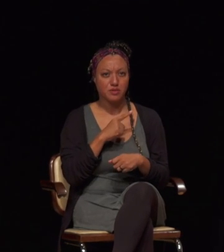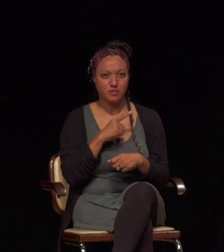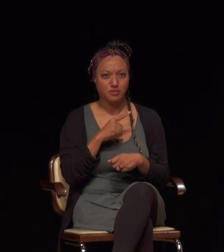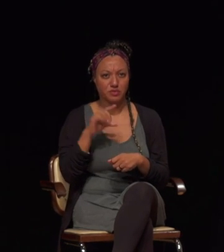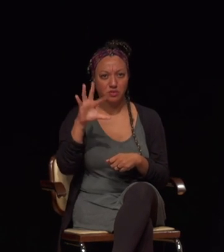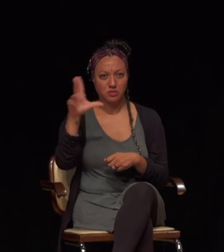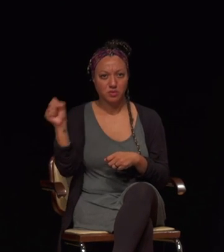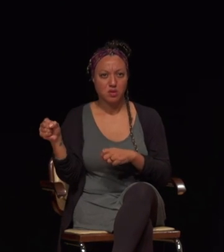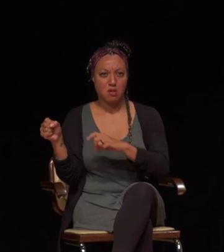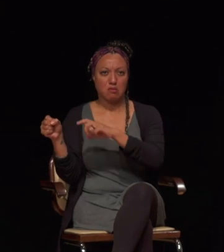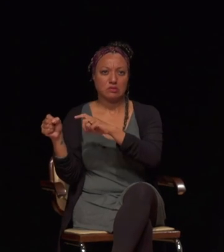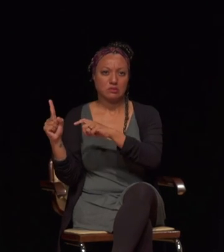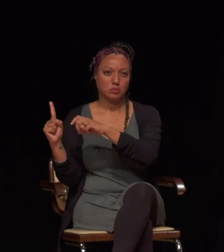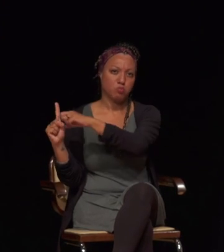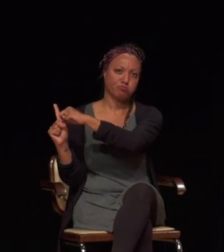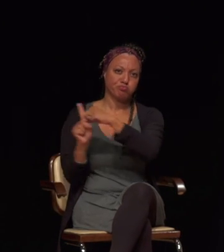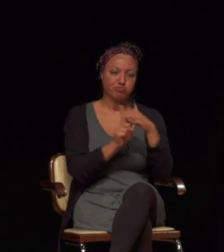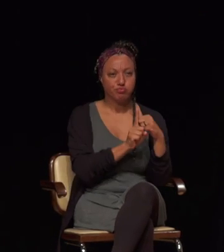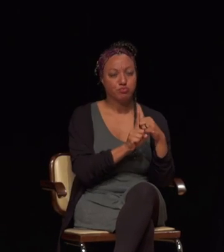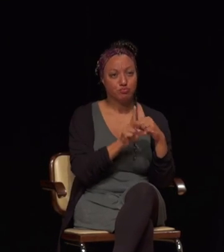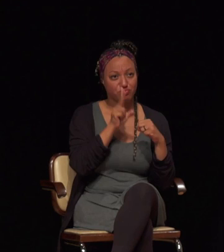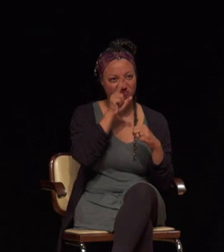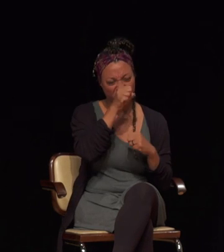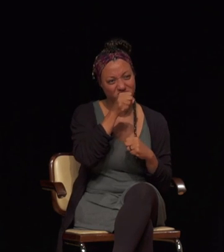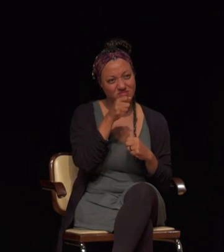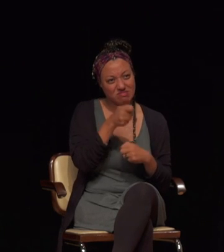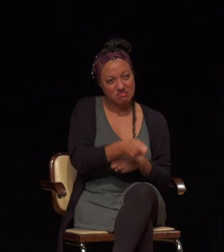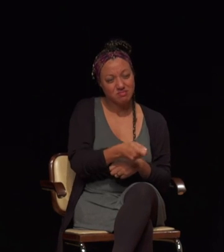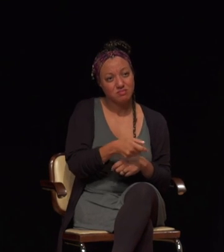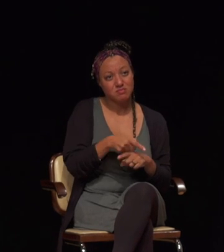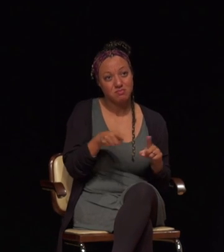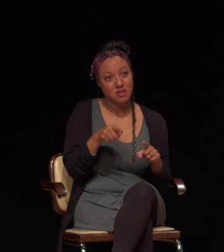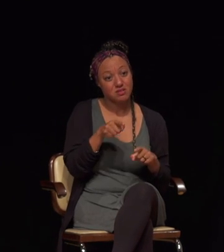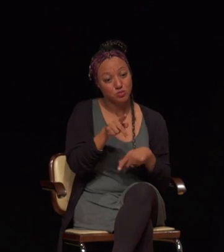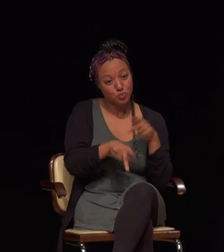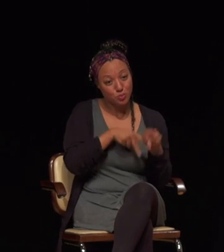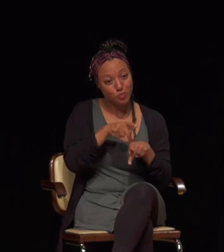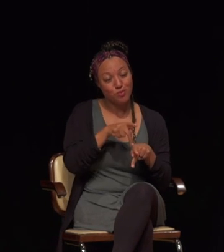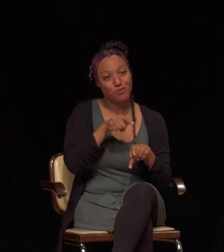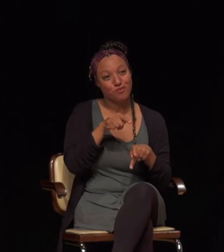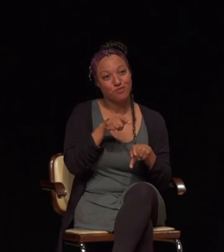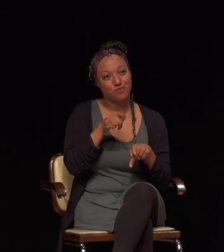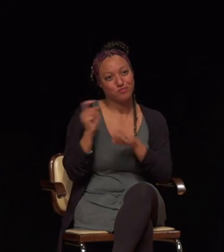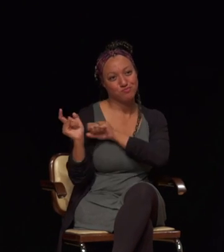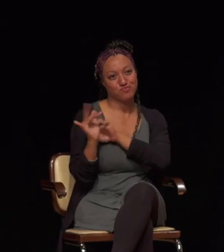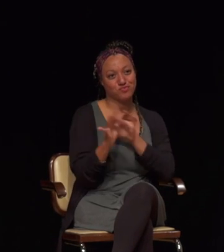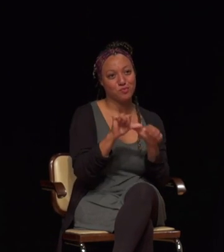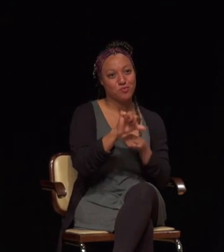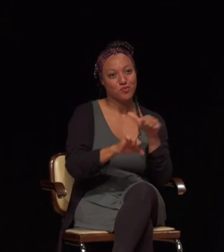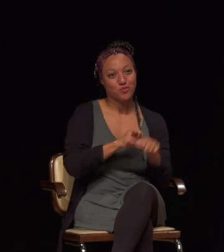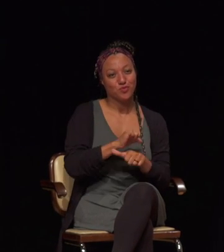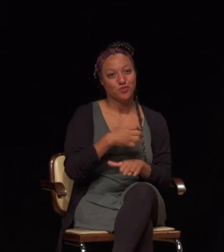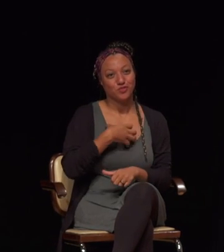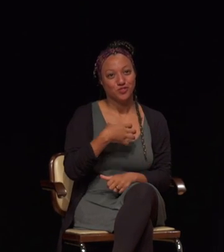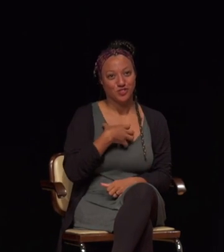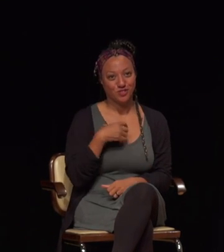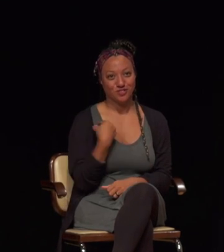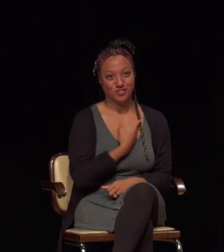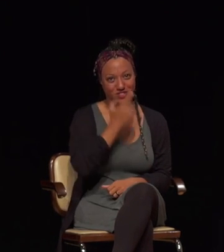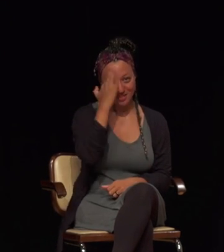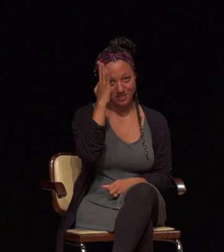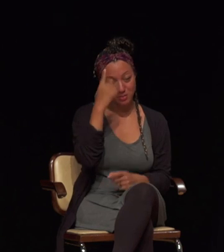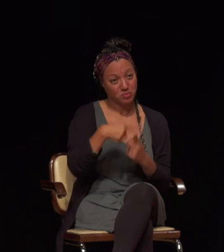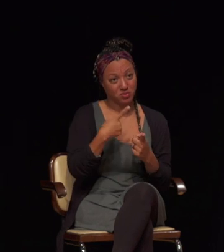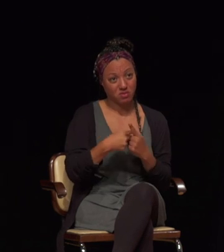continentes de origem mas foram povos que enfim mudaram a linguagem e a forma da gente quer dizer não existia